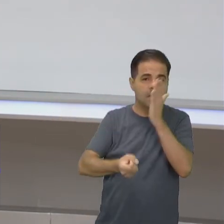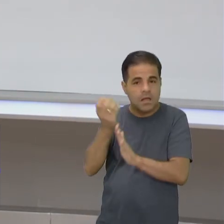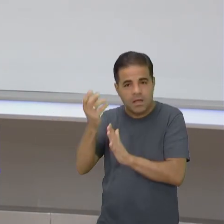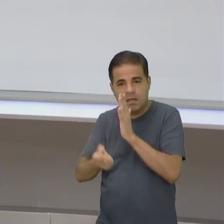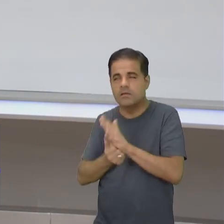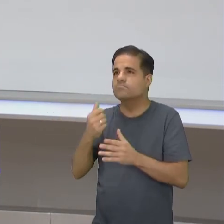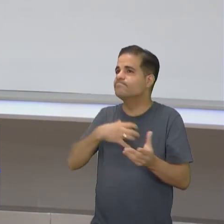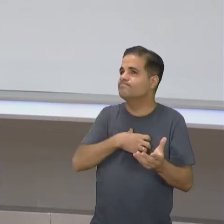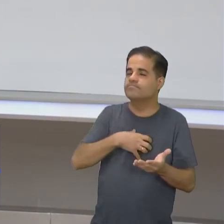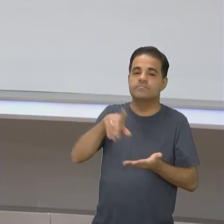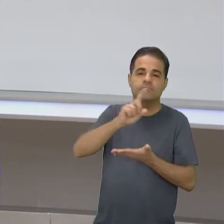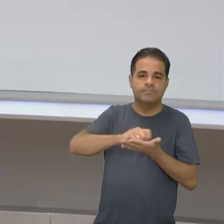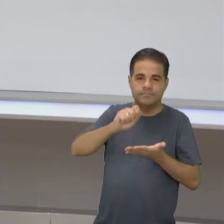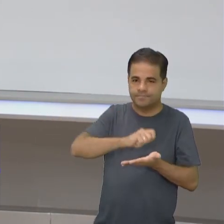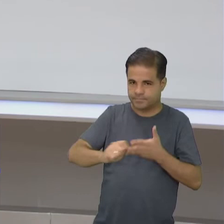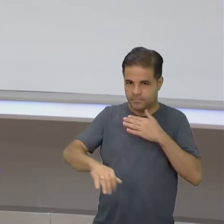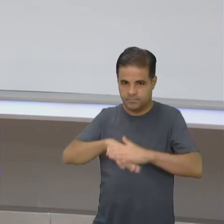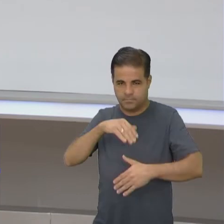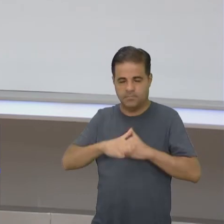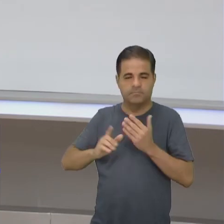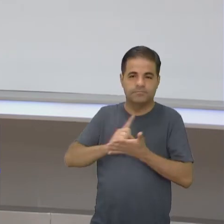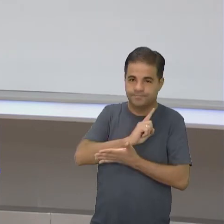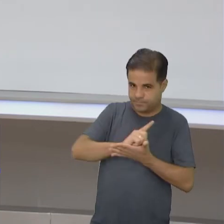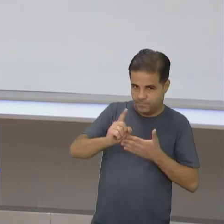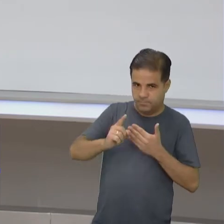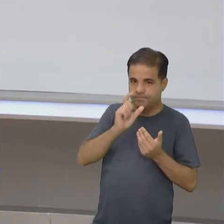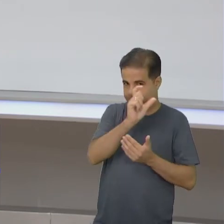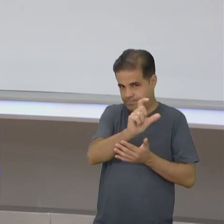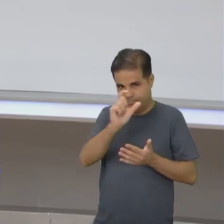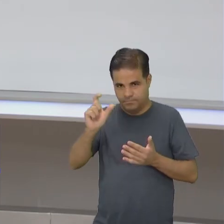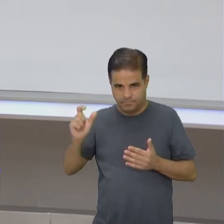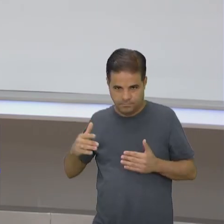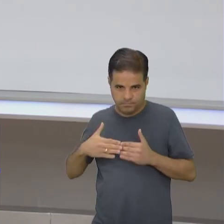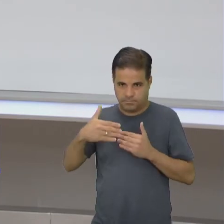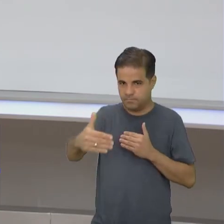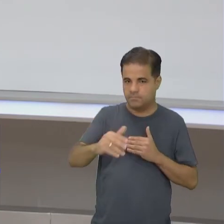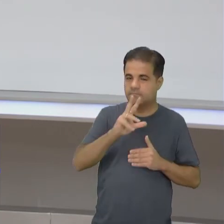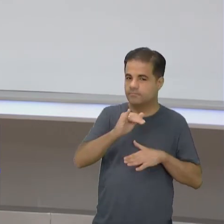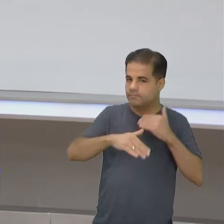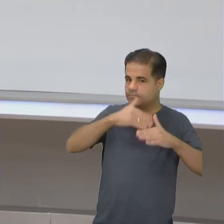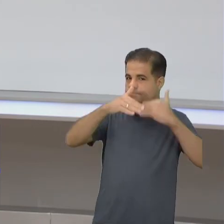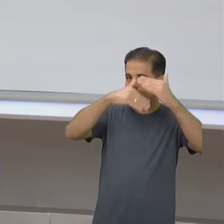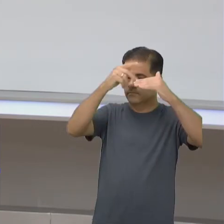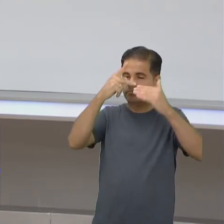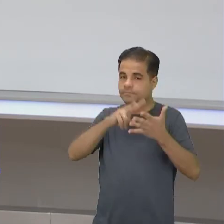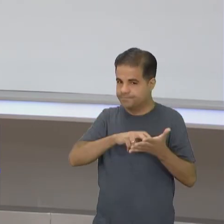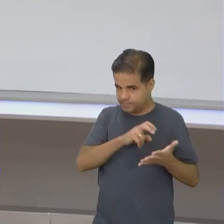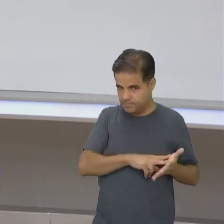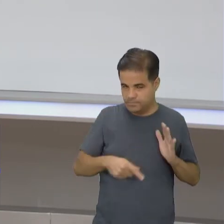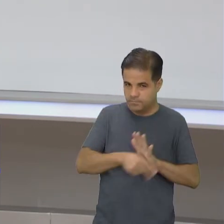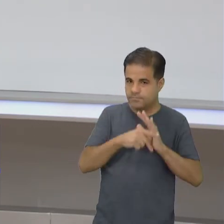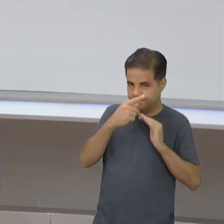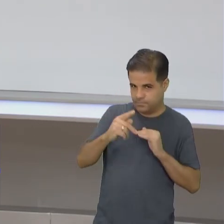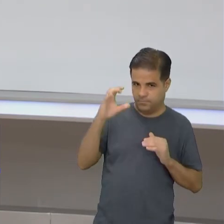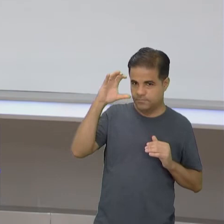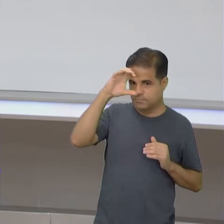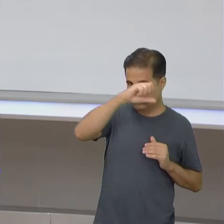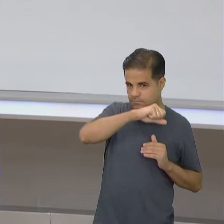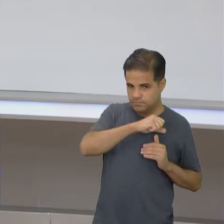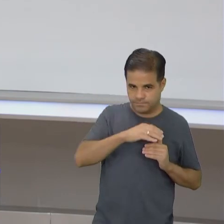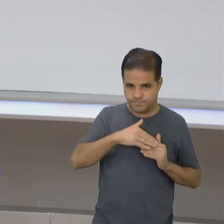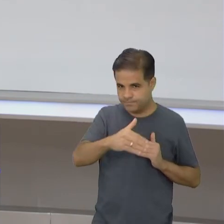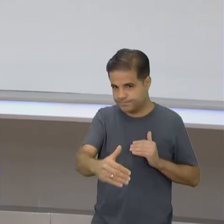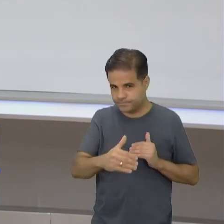uma espécie de caderninho, glossário, de vocabulário, onde você vai elaborando o seu vocabulário próprio, aquilo que você vai aprendendo,